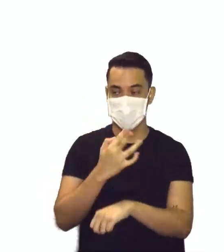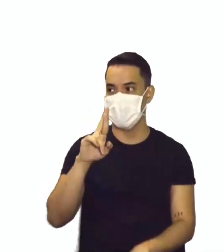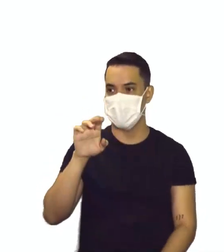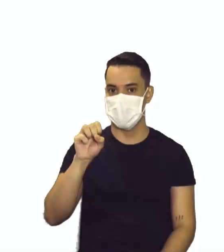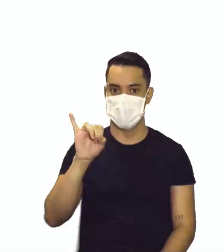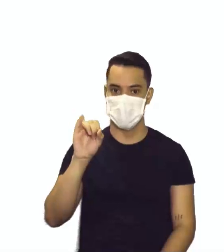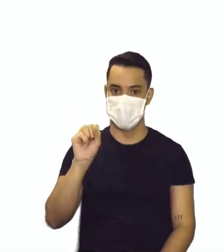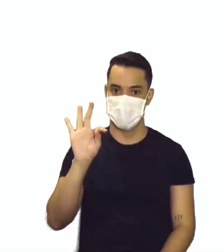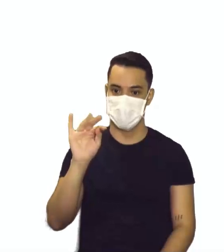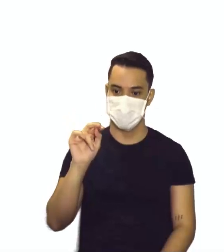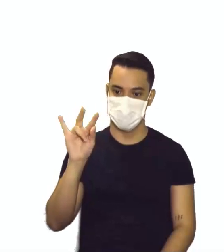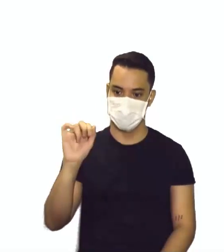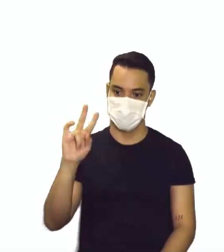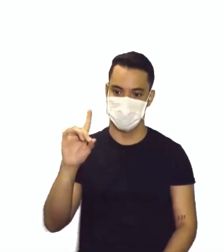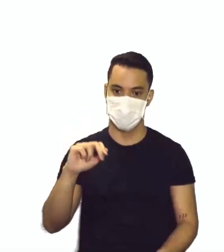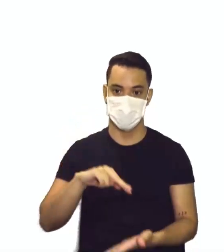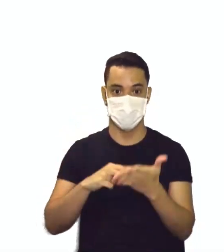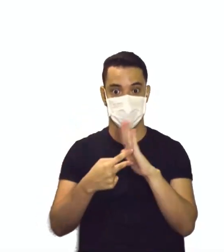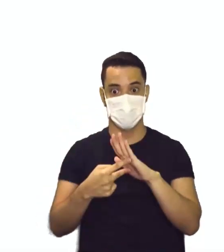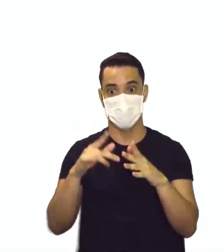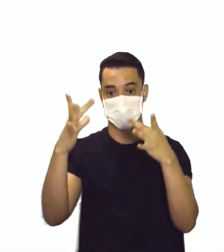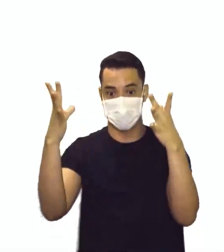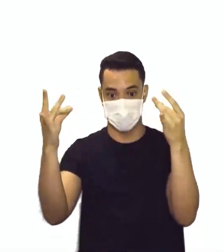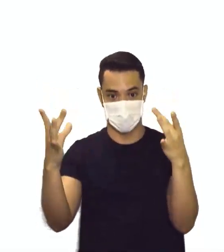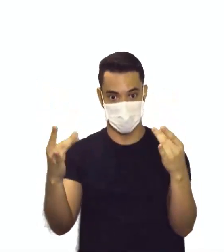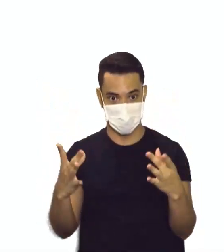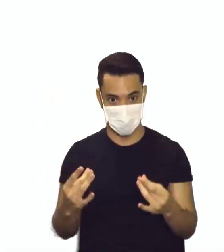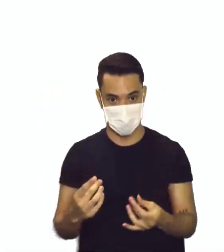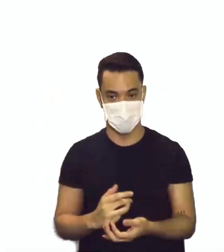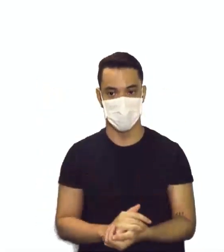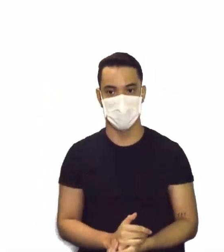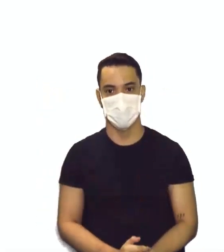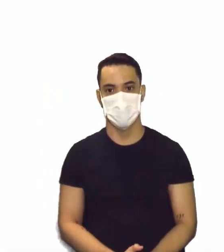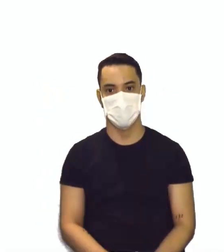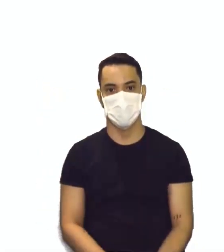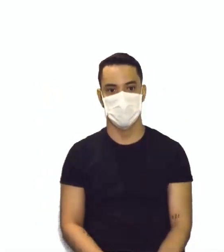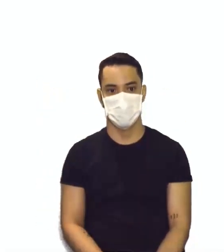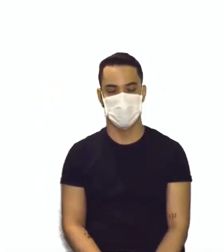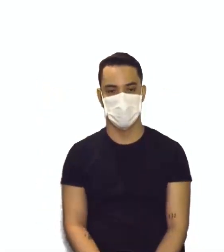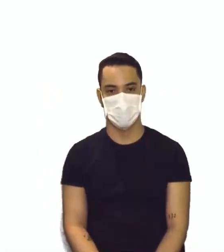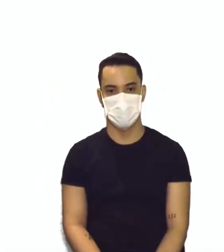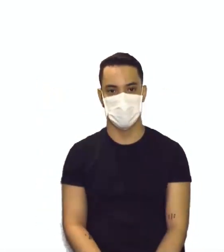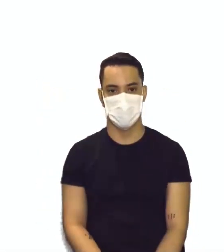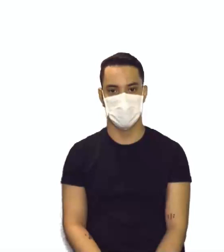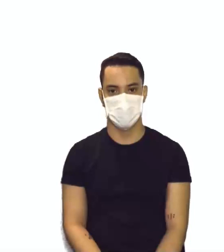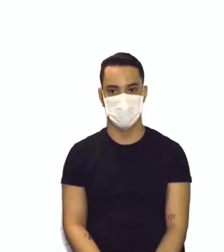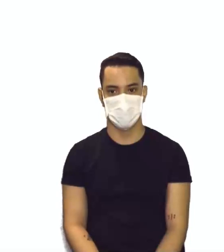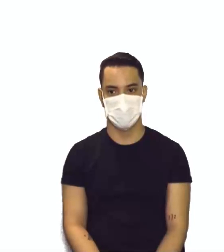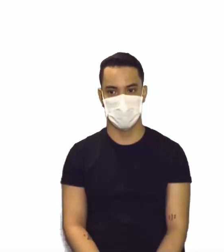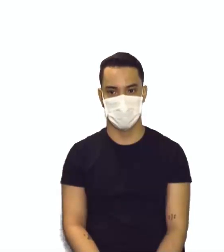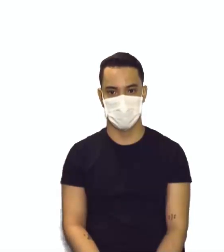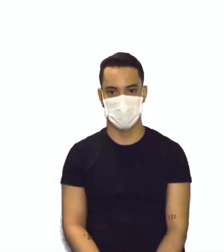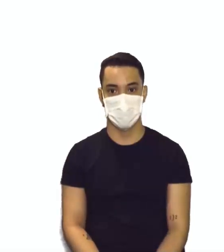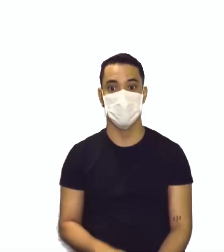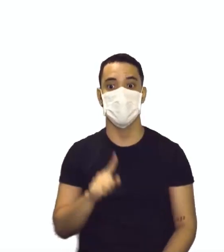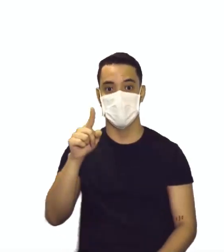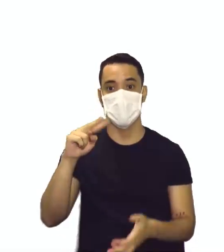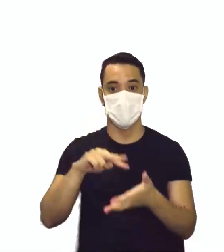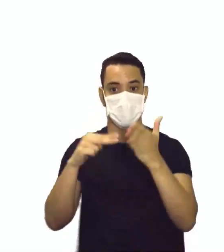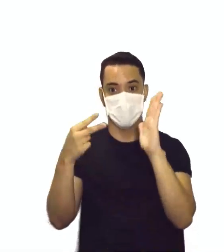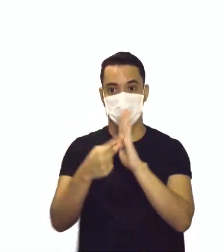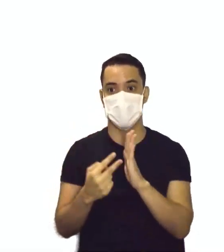coloca, gente, a definição de resistividade. A resistividade é a